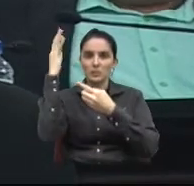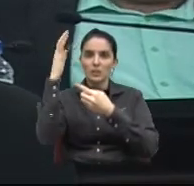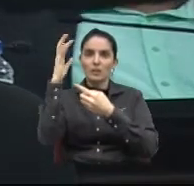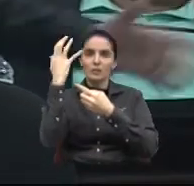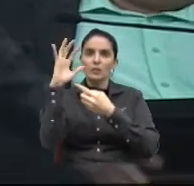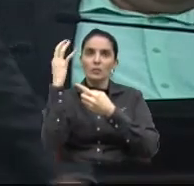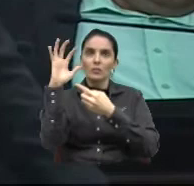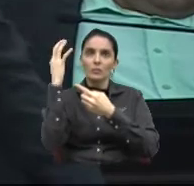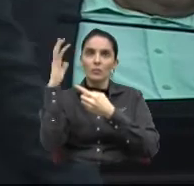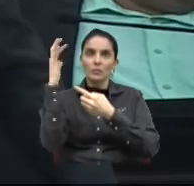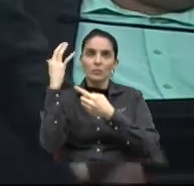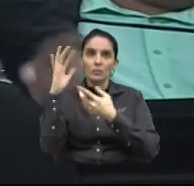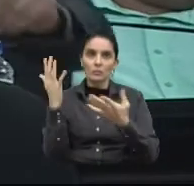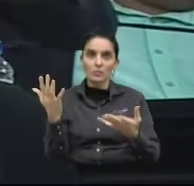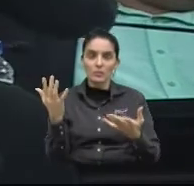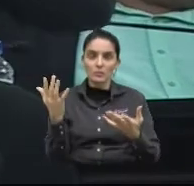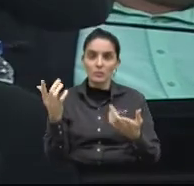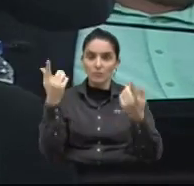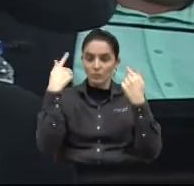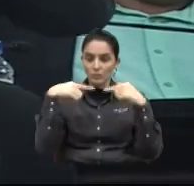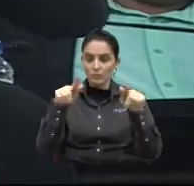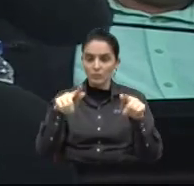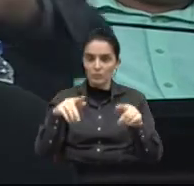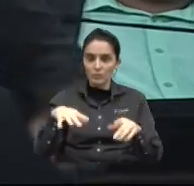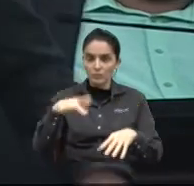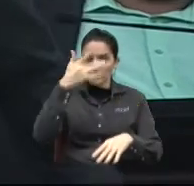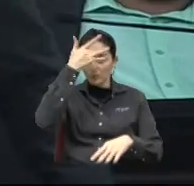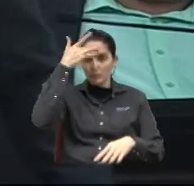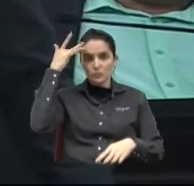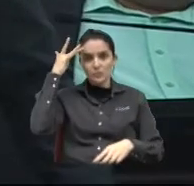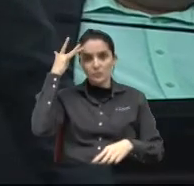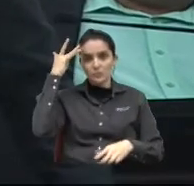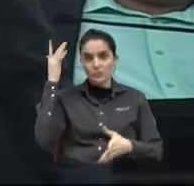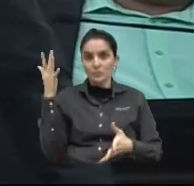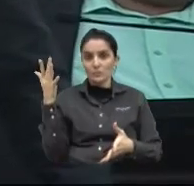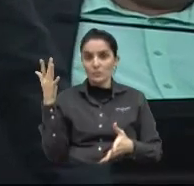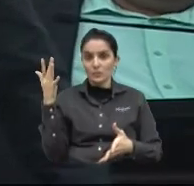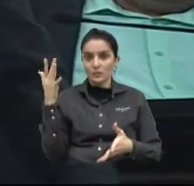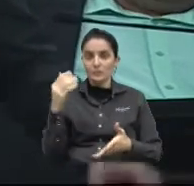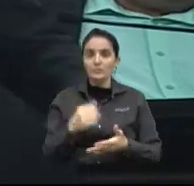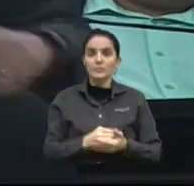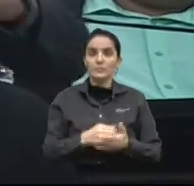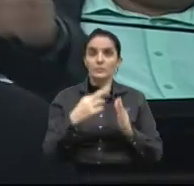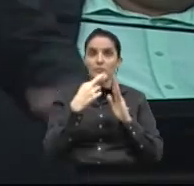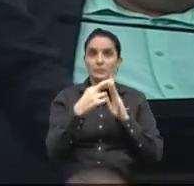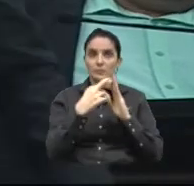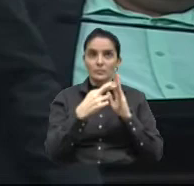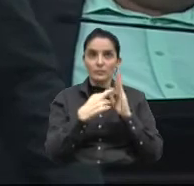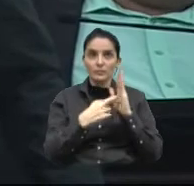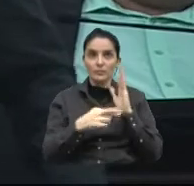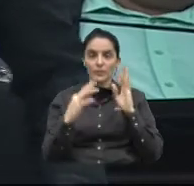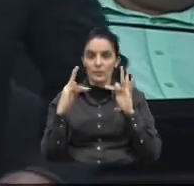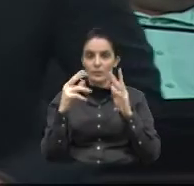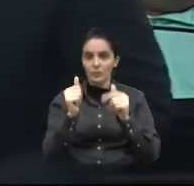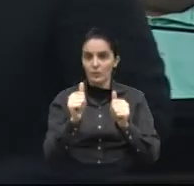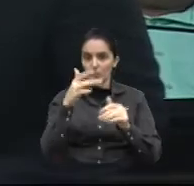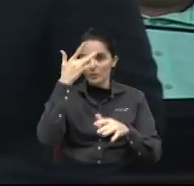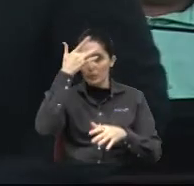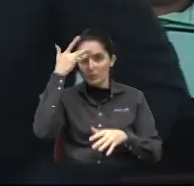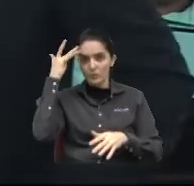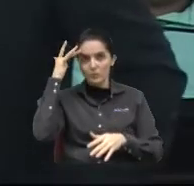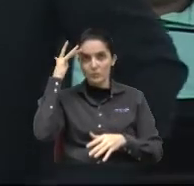dessa com com o ser humano e com a bíblia sagrada que a regra de conduta e sei que todo cristão até que o